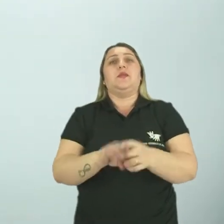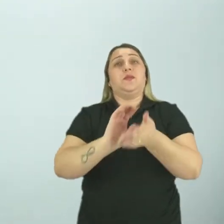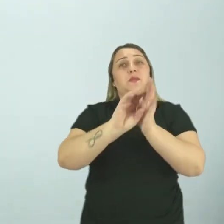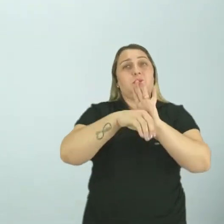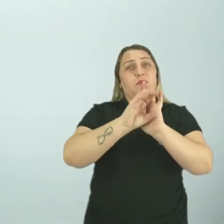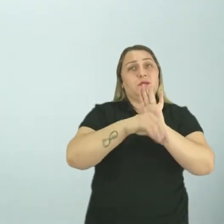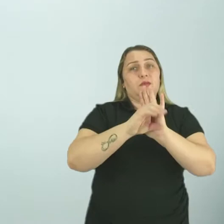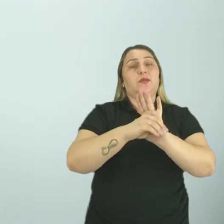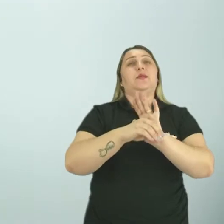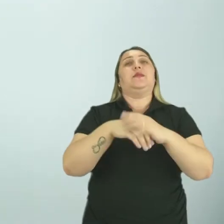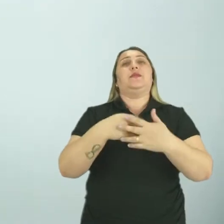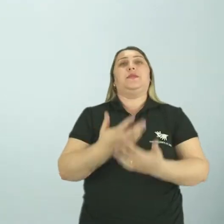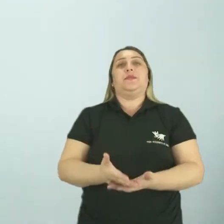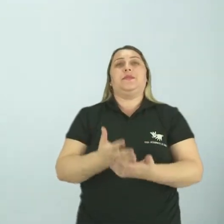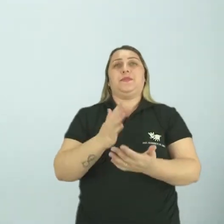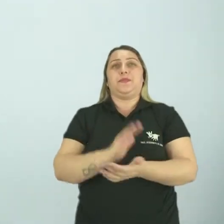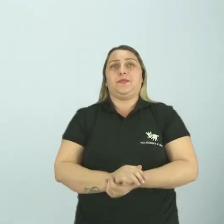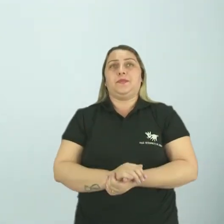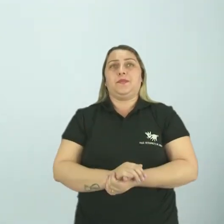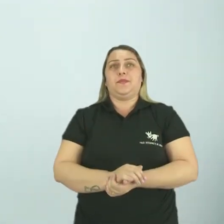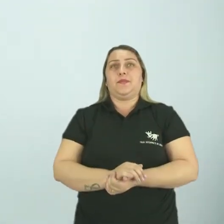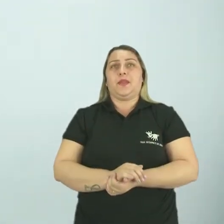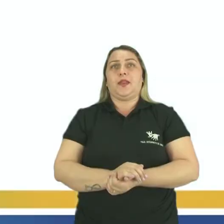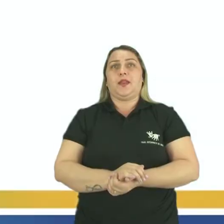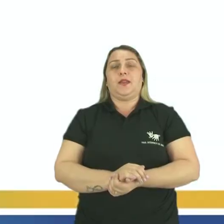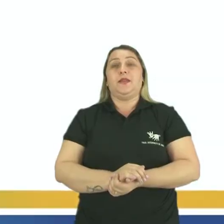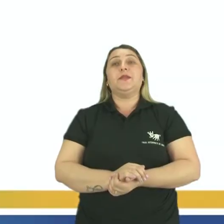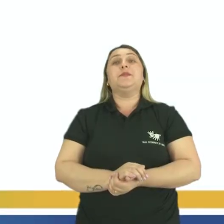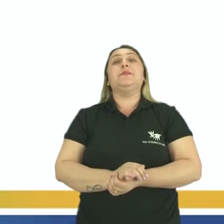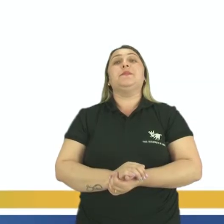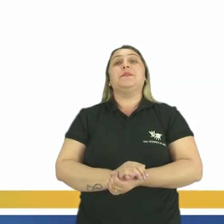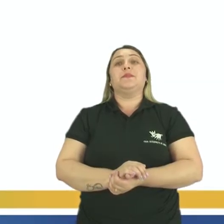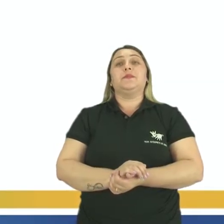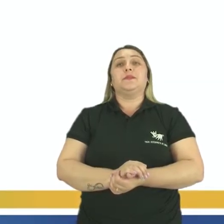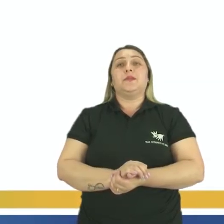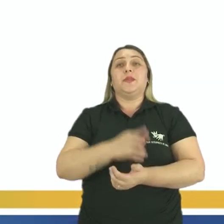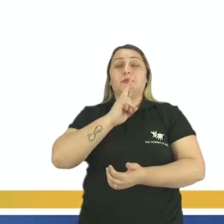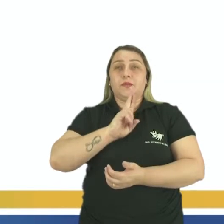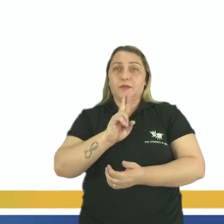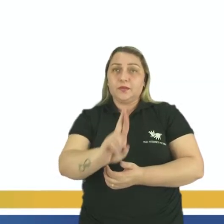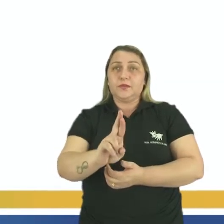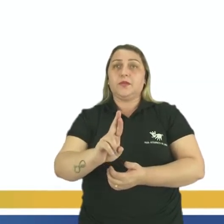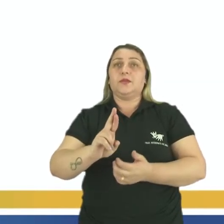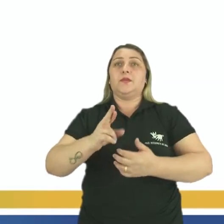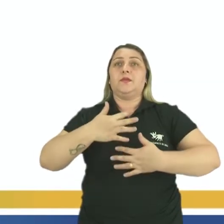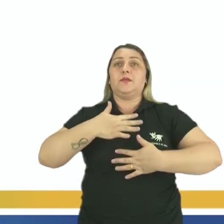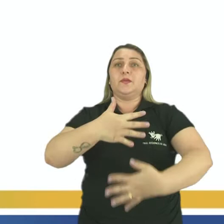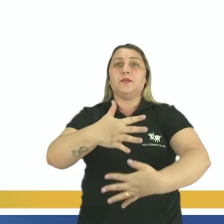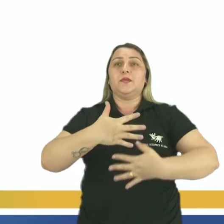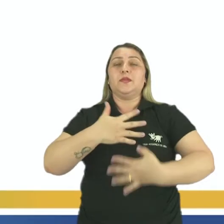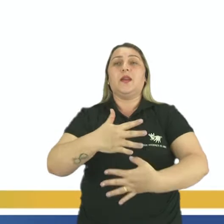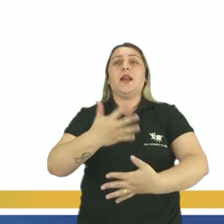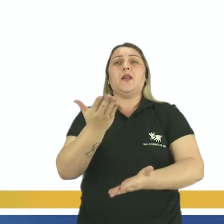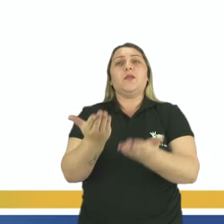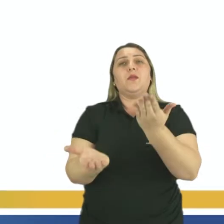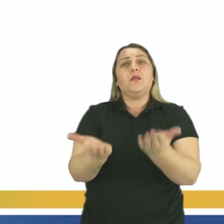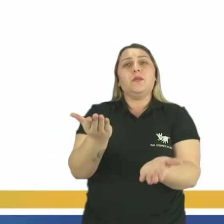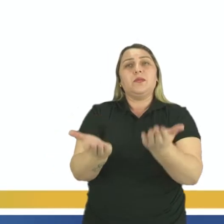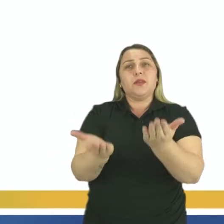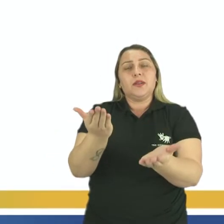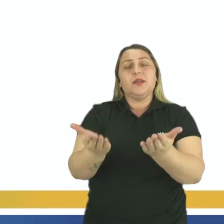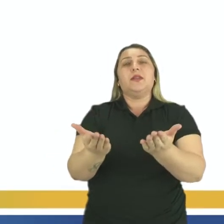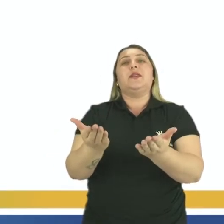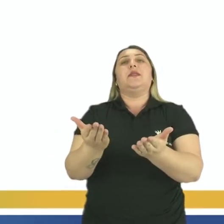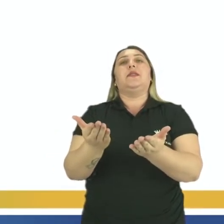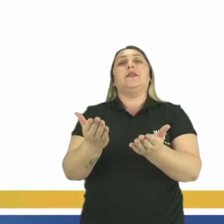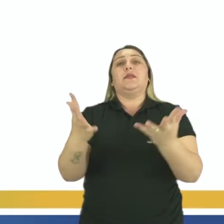dos esportes de precisão. Vamos lá. São aqueles nos quais os resultados da ação motora é comparado à eficiência